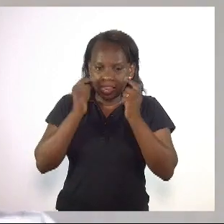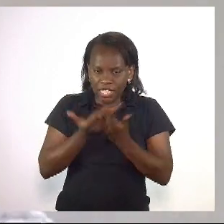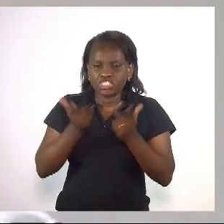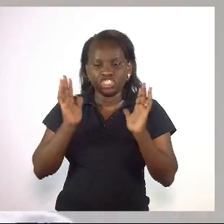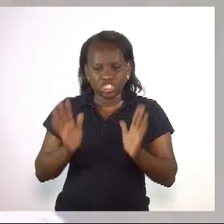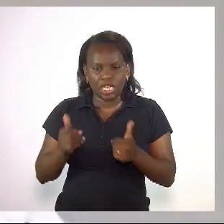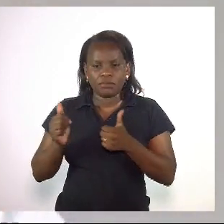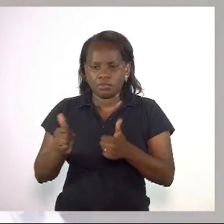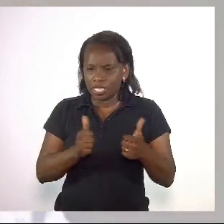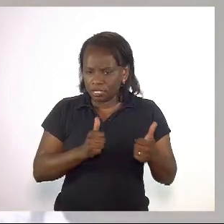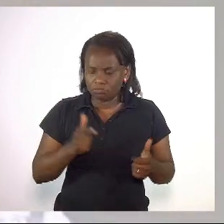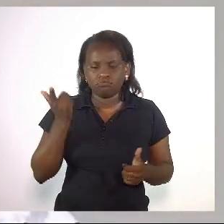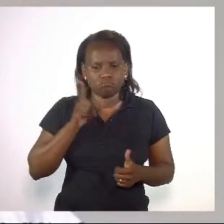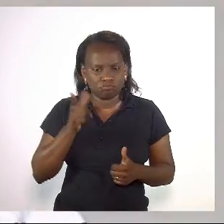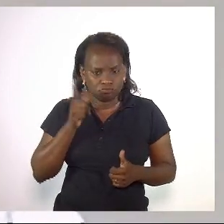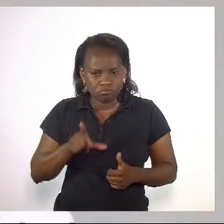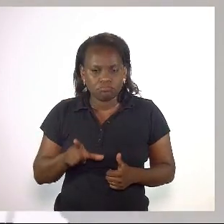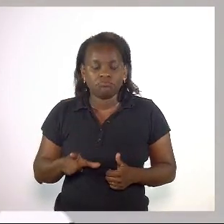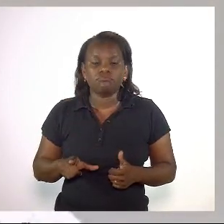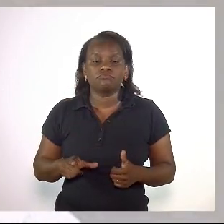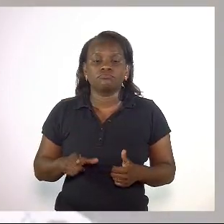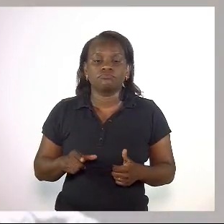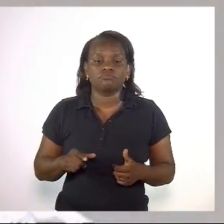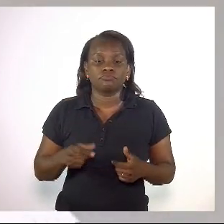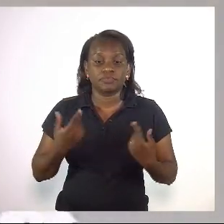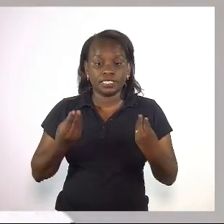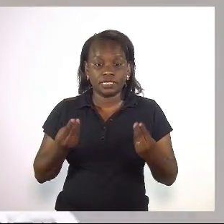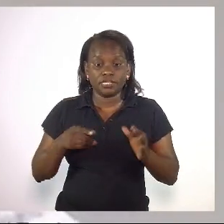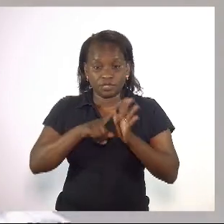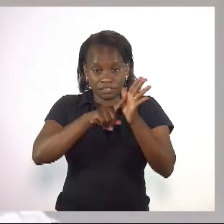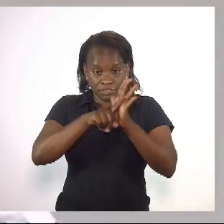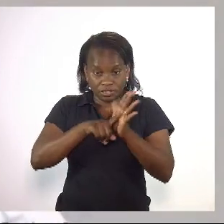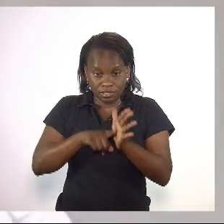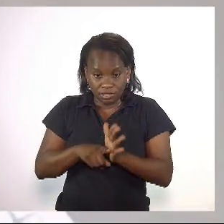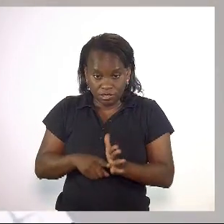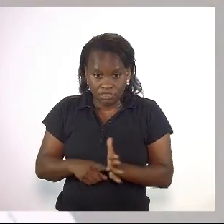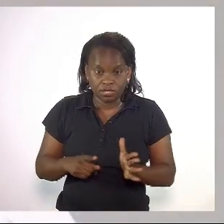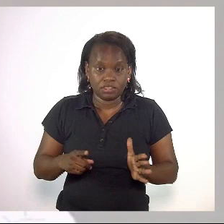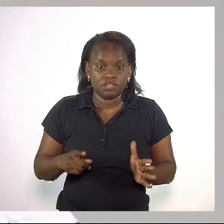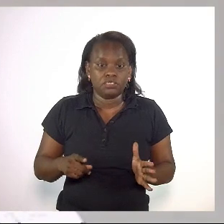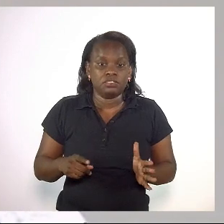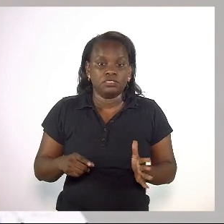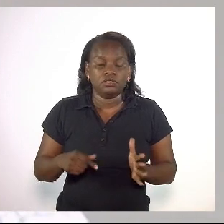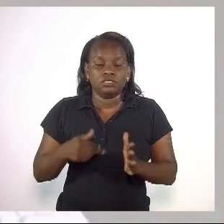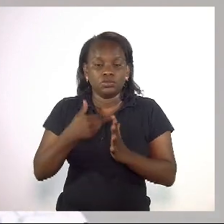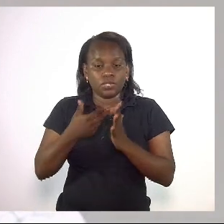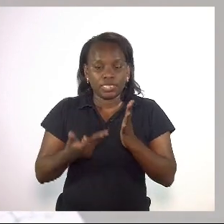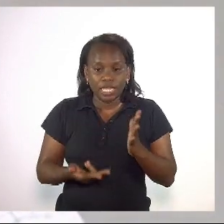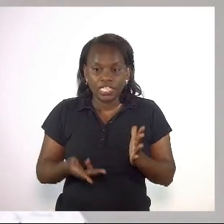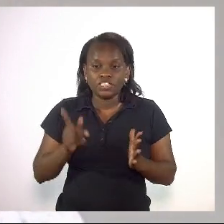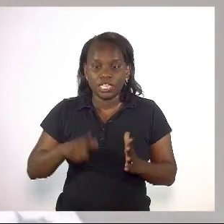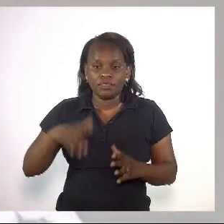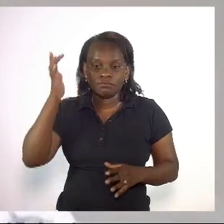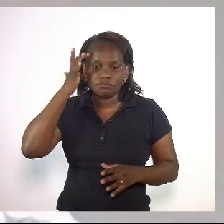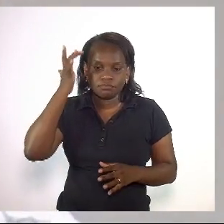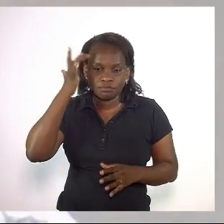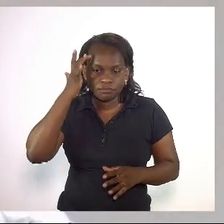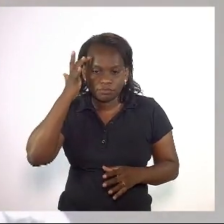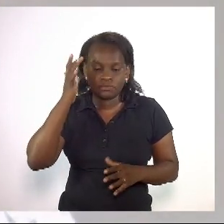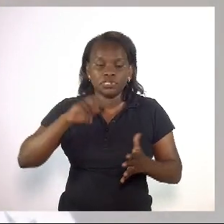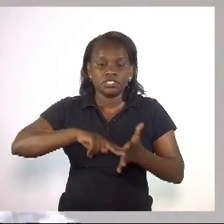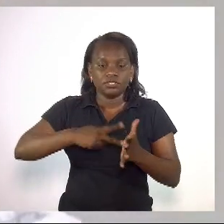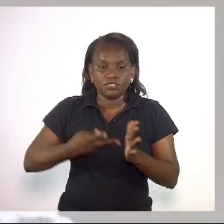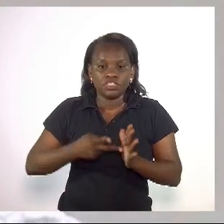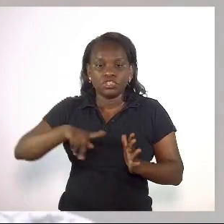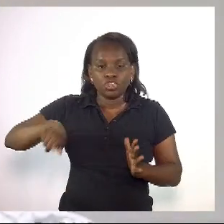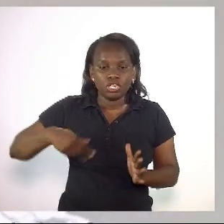fazendo isso, para uma fiscalização da qualidade do gasto. Isso é maturidade, isso significa